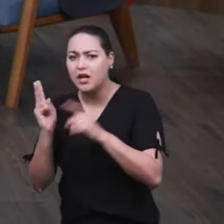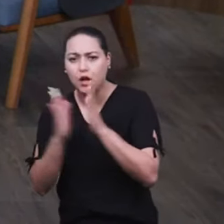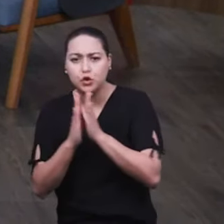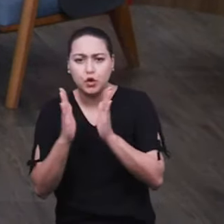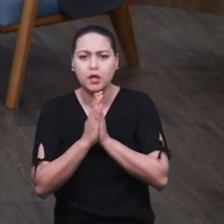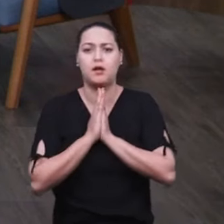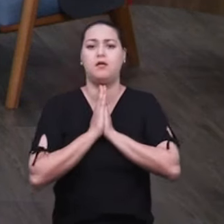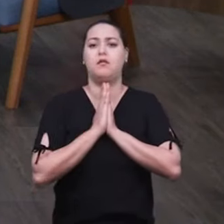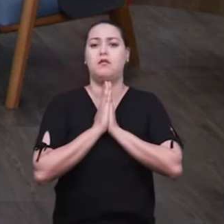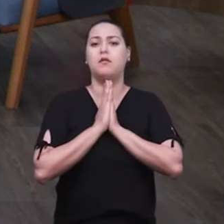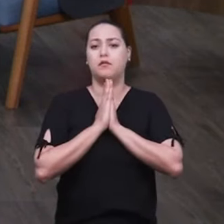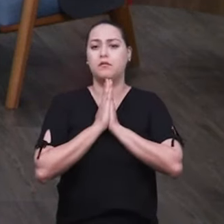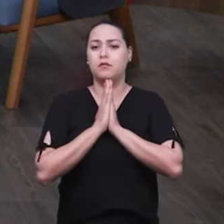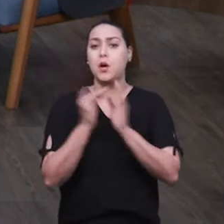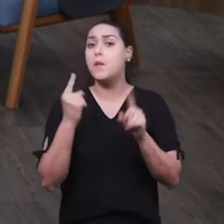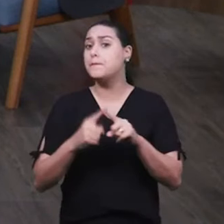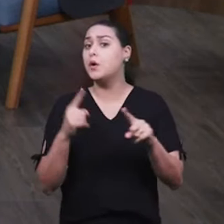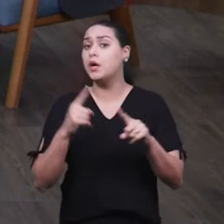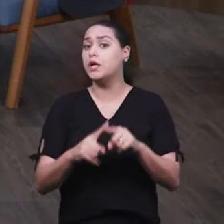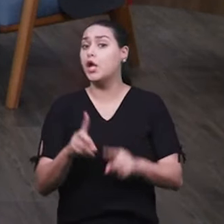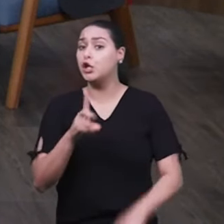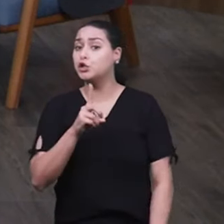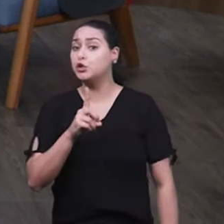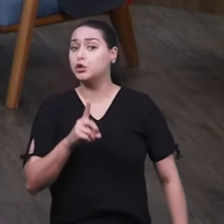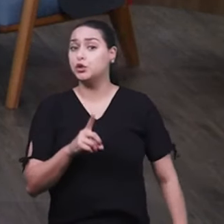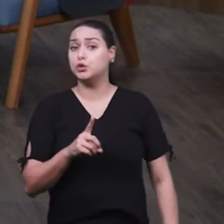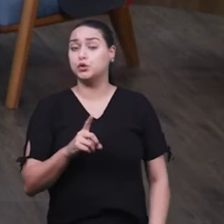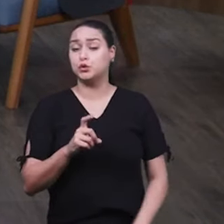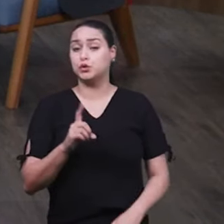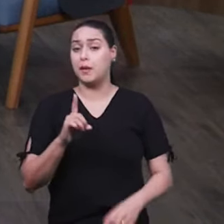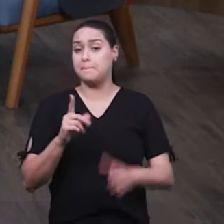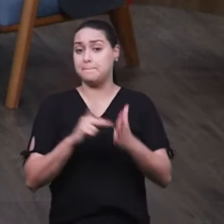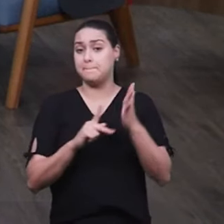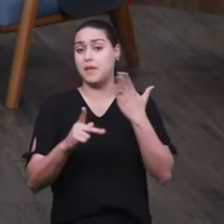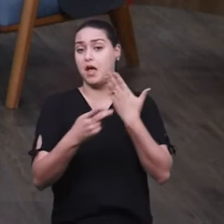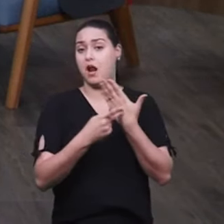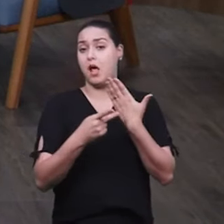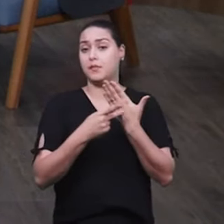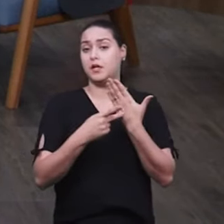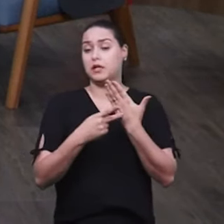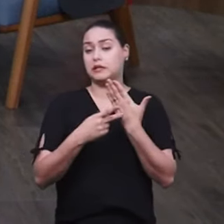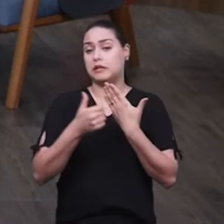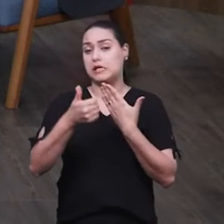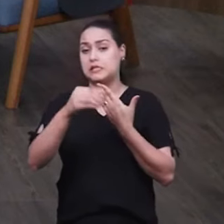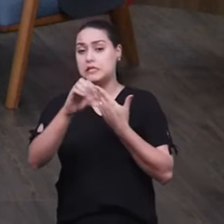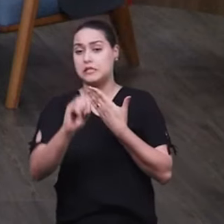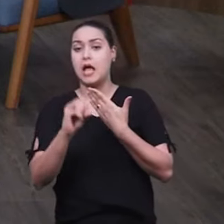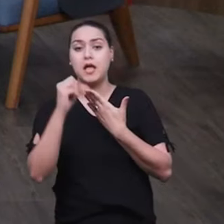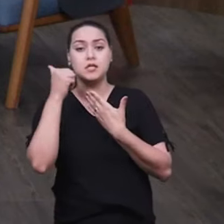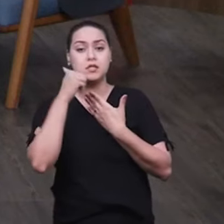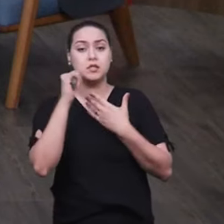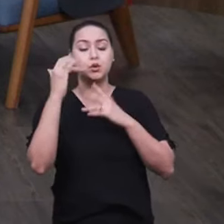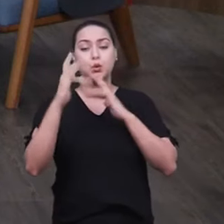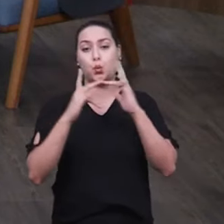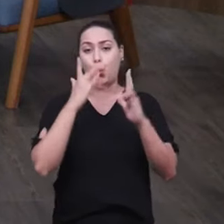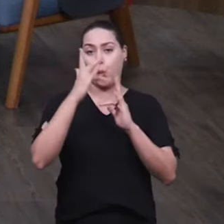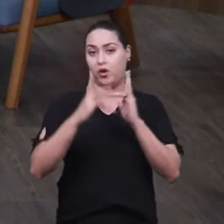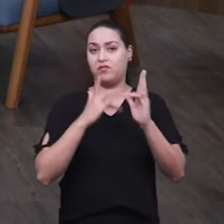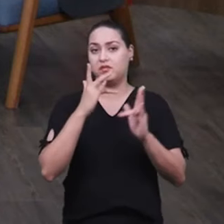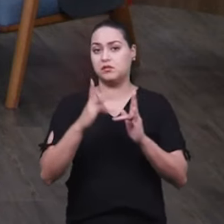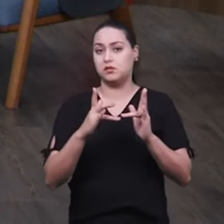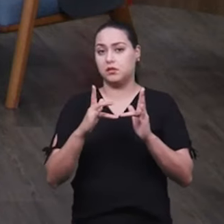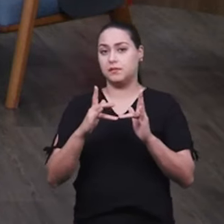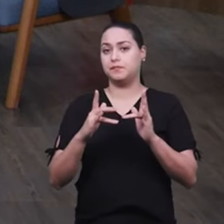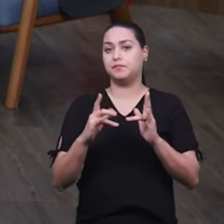Porque no dia profético de Deus, lá na parábola das virgens, diz o seguinte, daqui a pouco nós vamos falar,